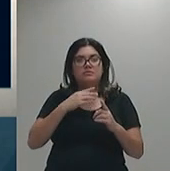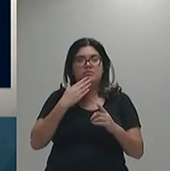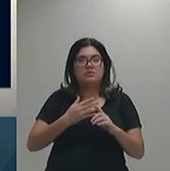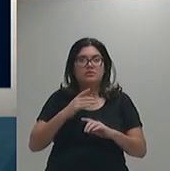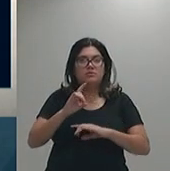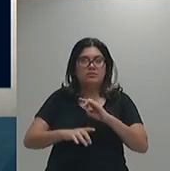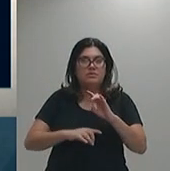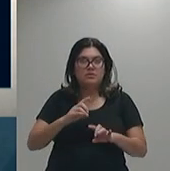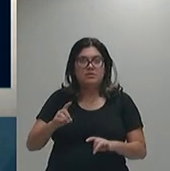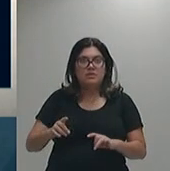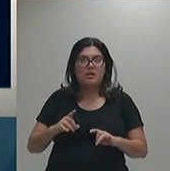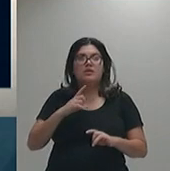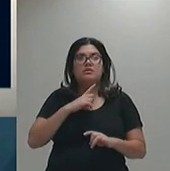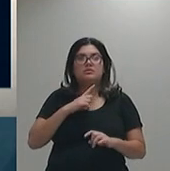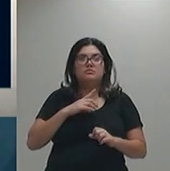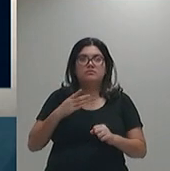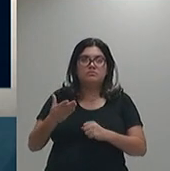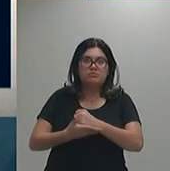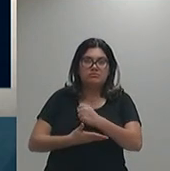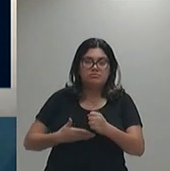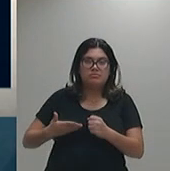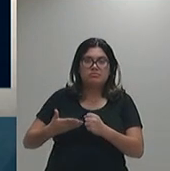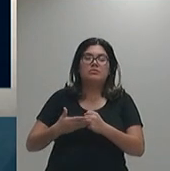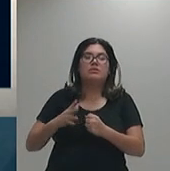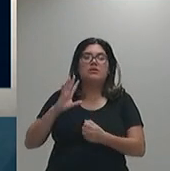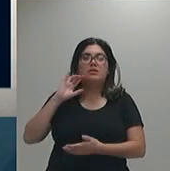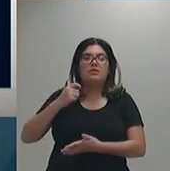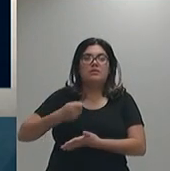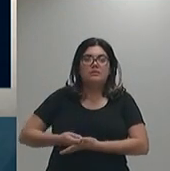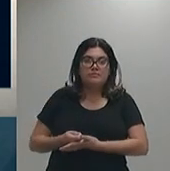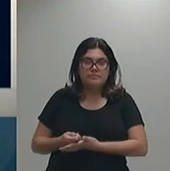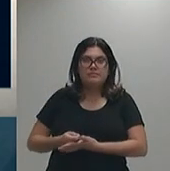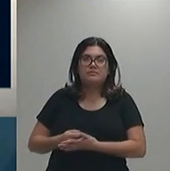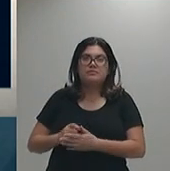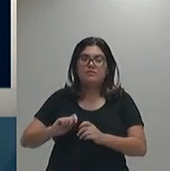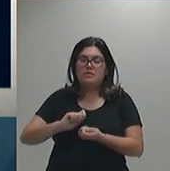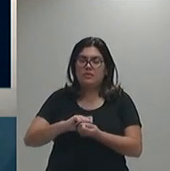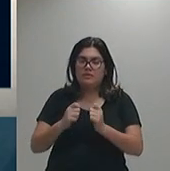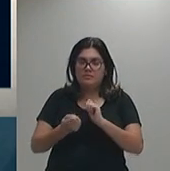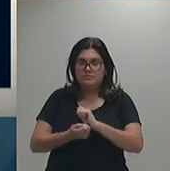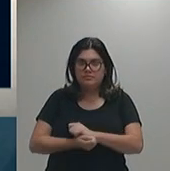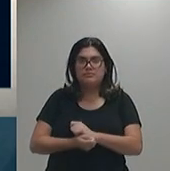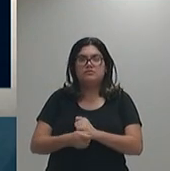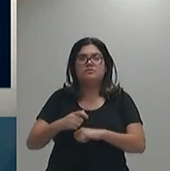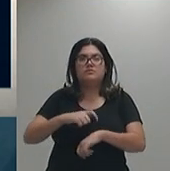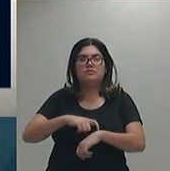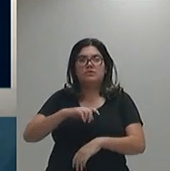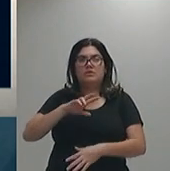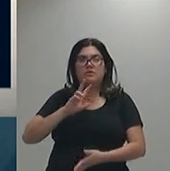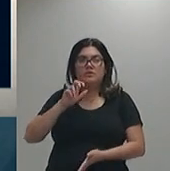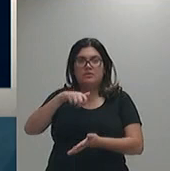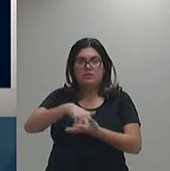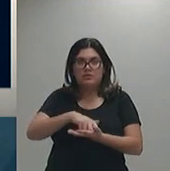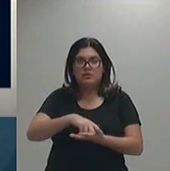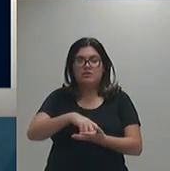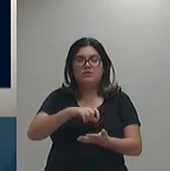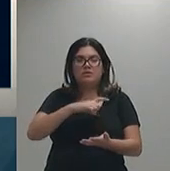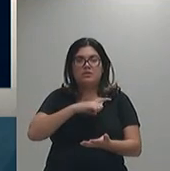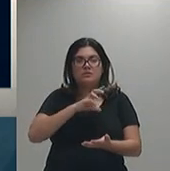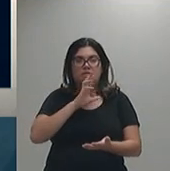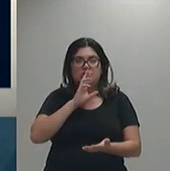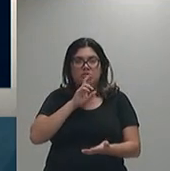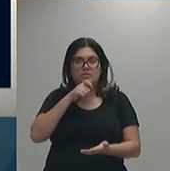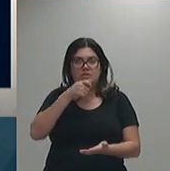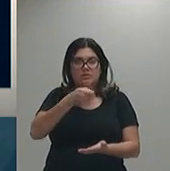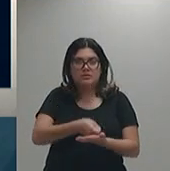da fundamentação Supra adequar o comando condenatório inseto na sentença e confirmado pelo acórdão